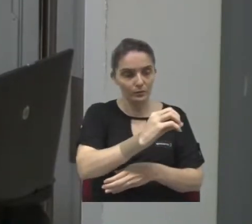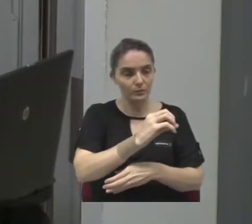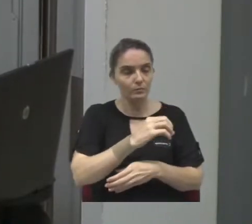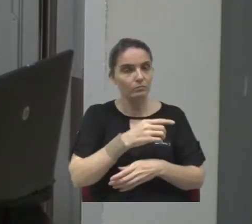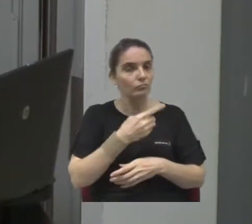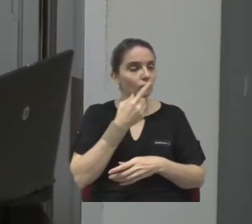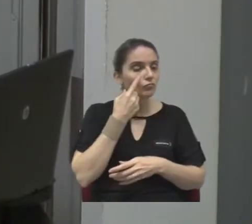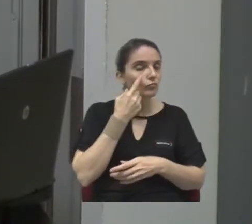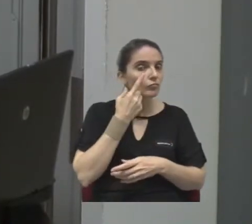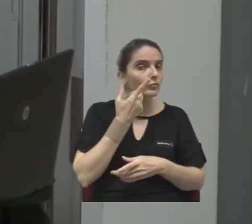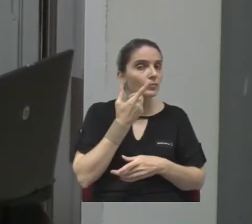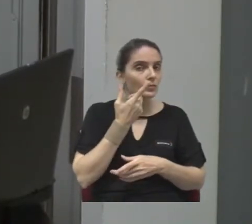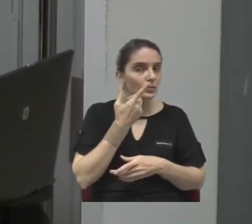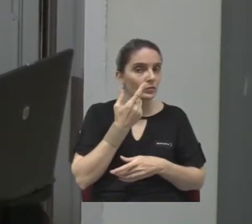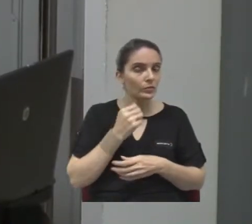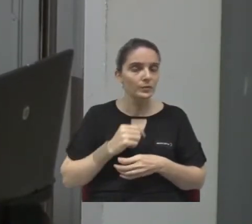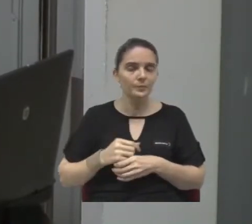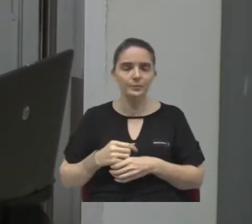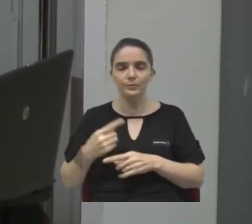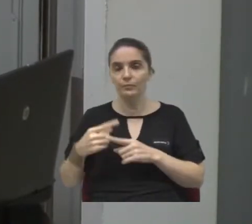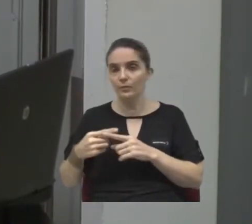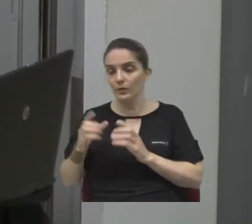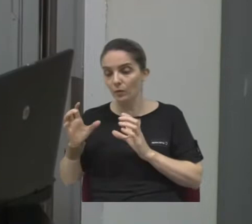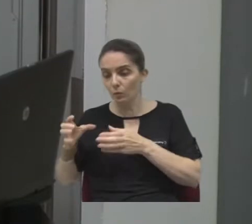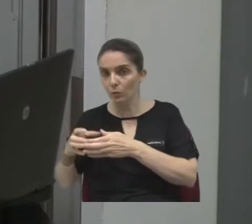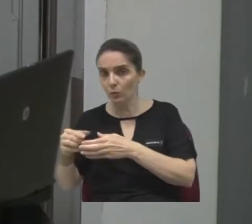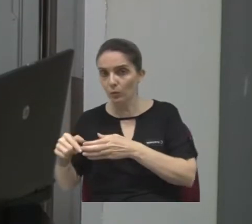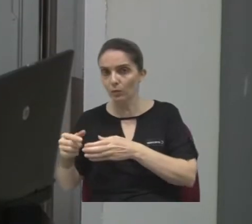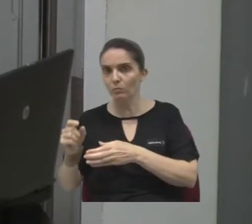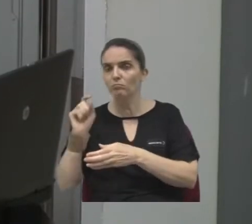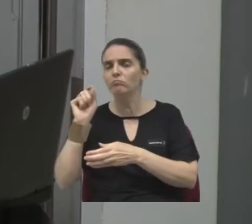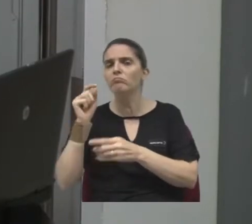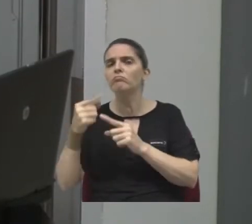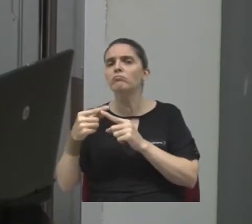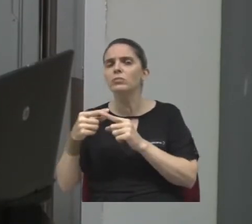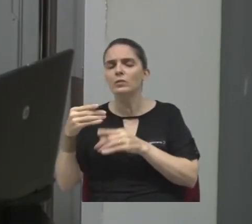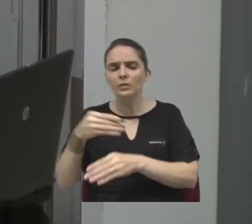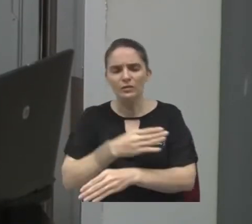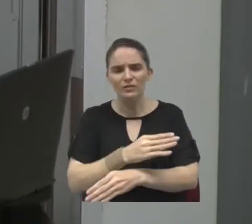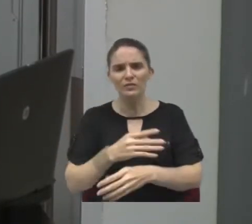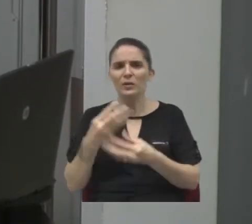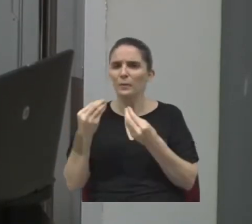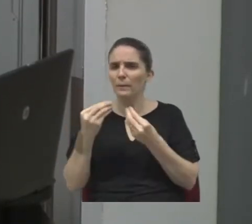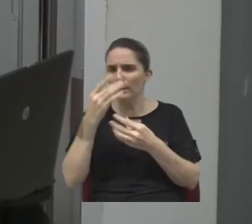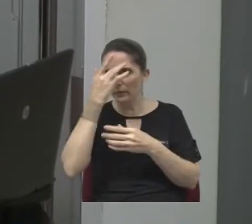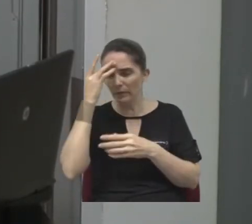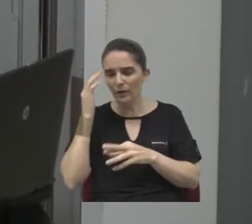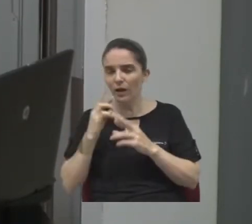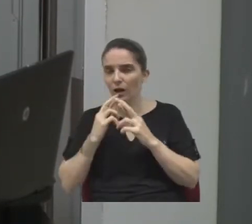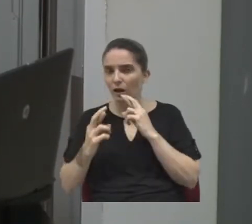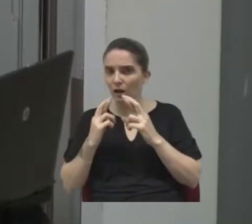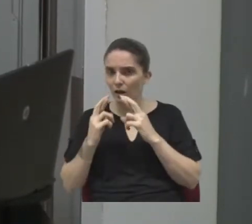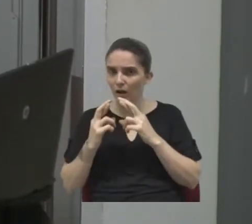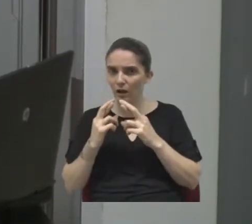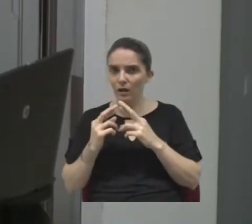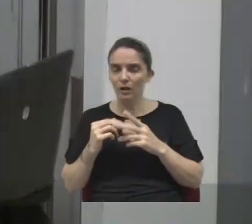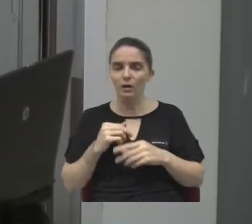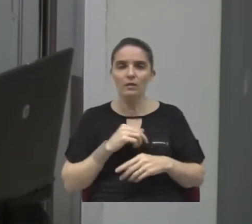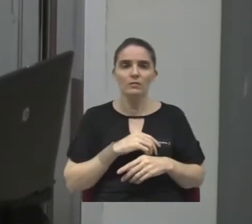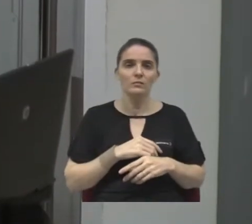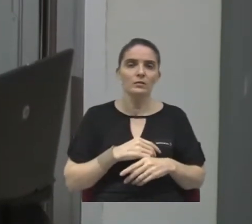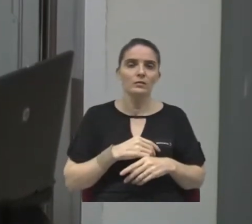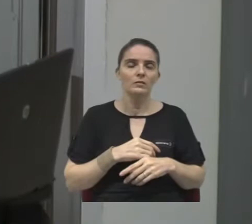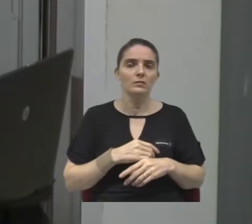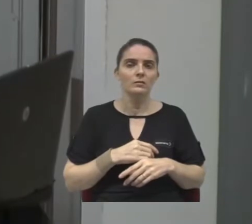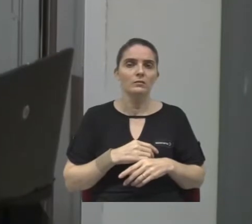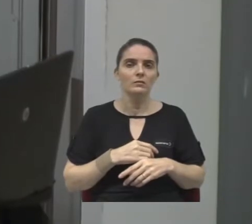da comissão foi em relação àquela demanda das reclamações da água, do fosso. Nós, quanto comissão, fomos lá